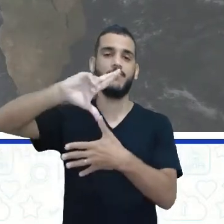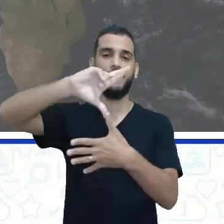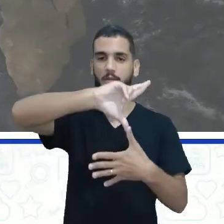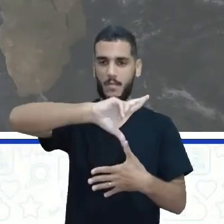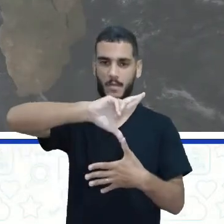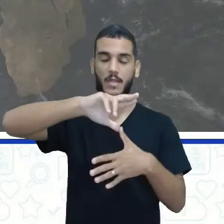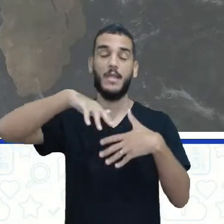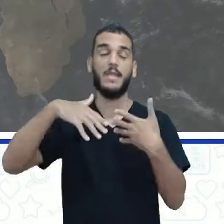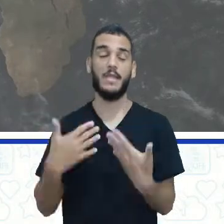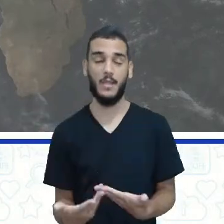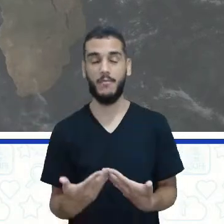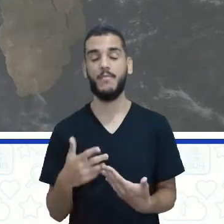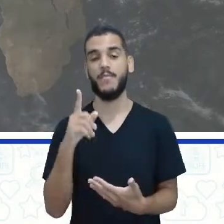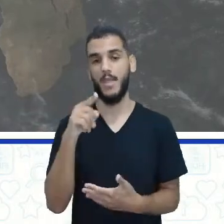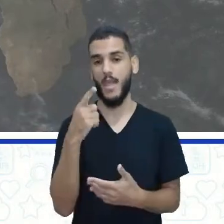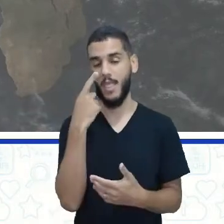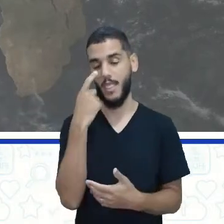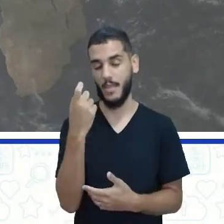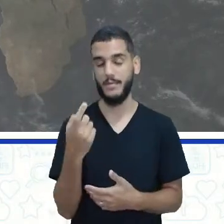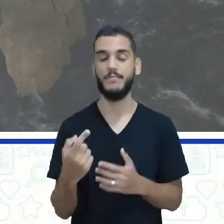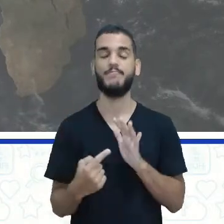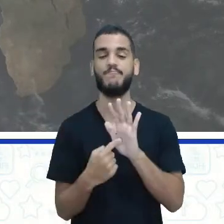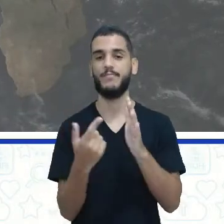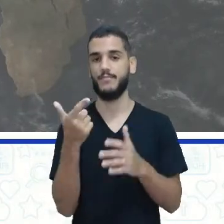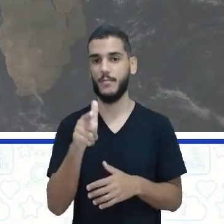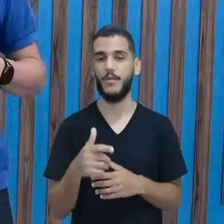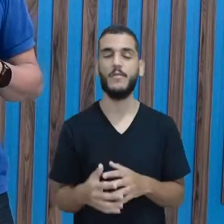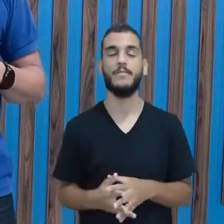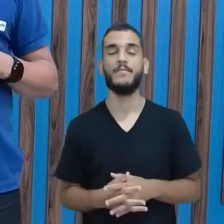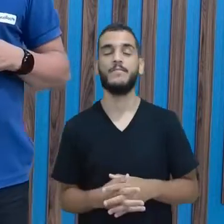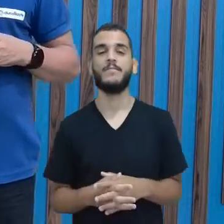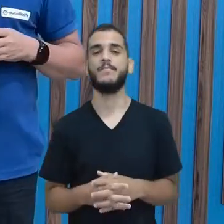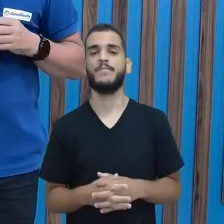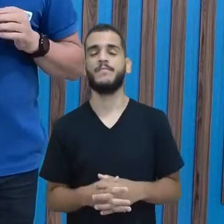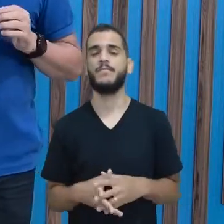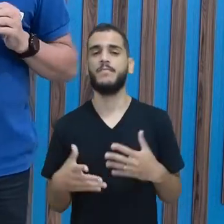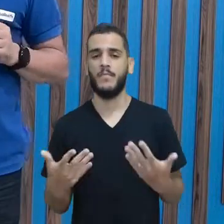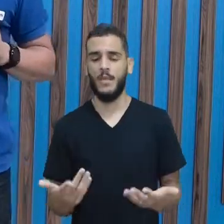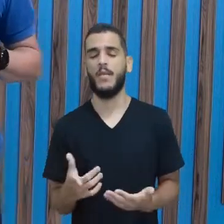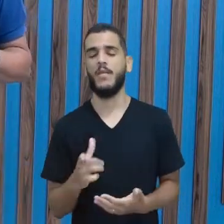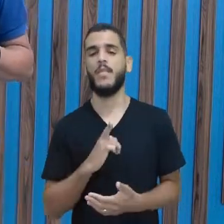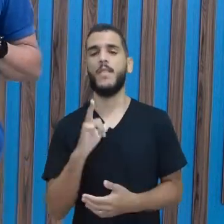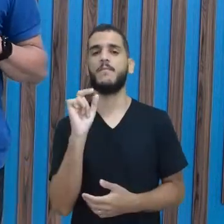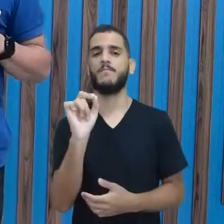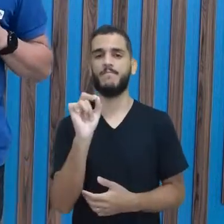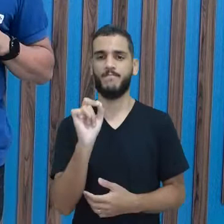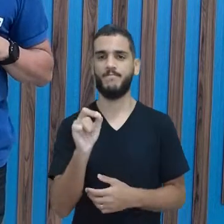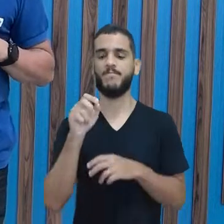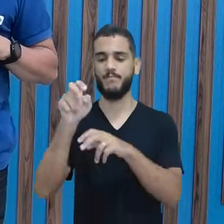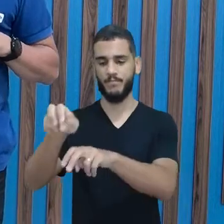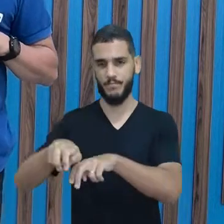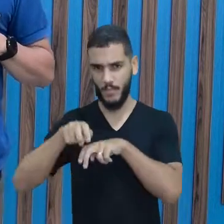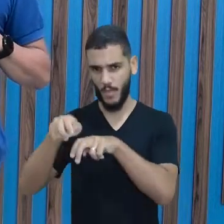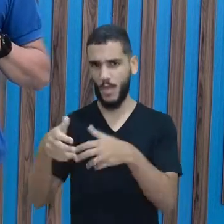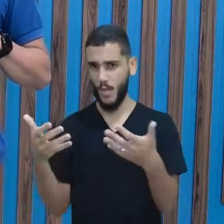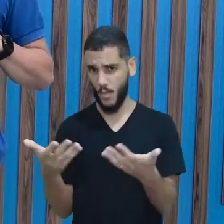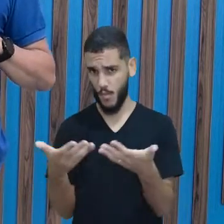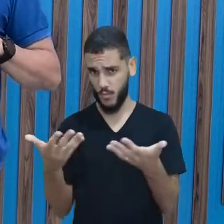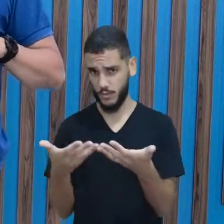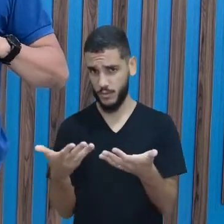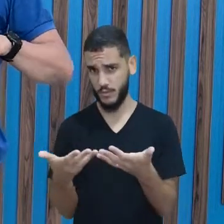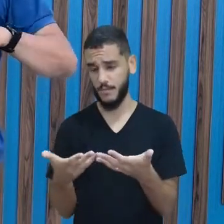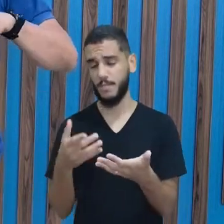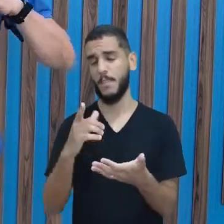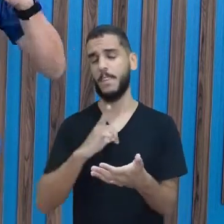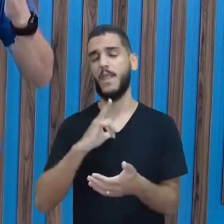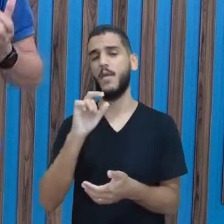questão interessantíssima. Corta para mim de novo aí, Deivinho. Ó, o que é que nós temos aí? A agricultura hoje, ela tem o que